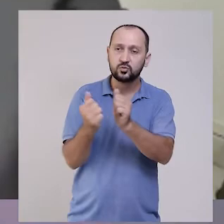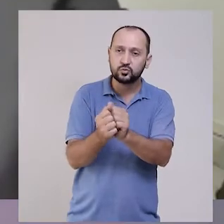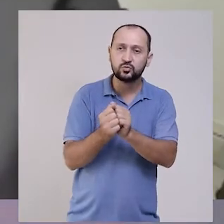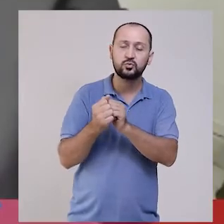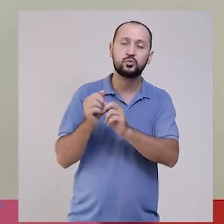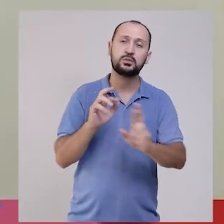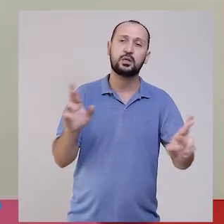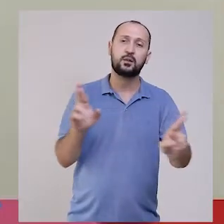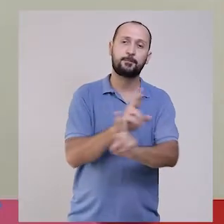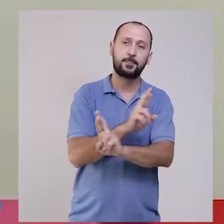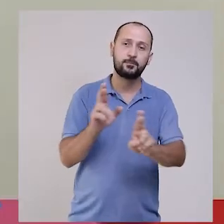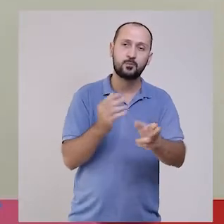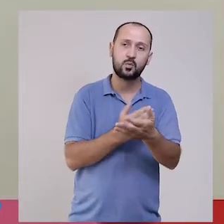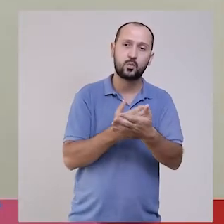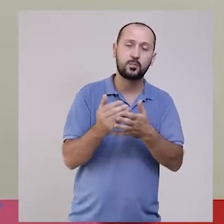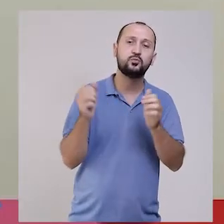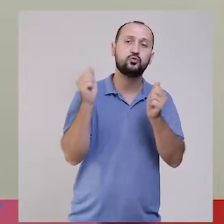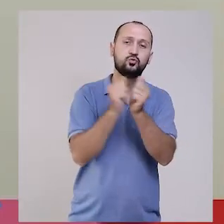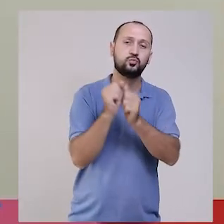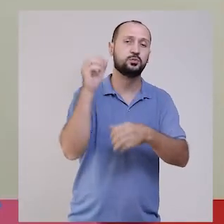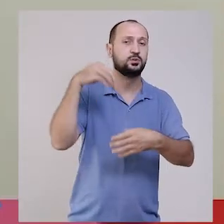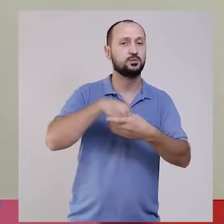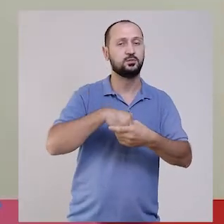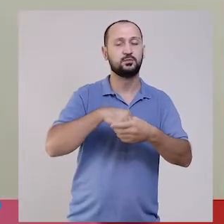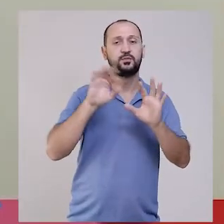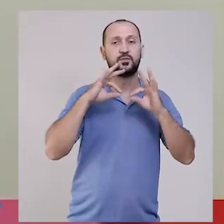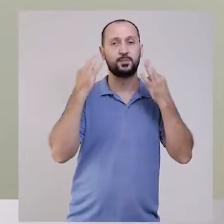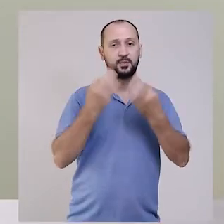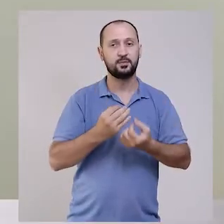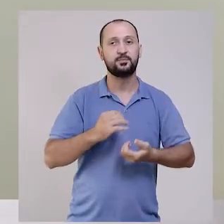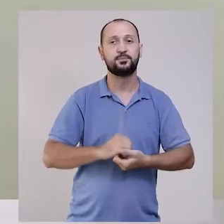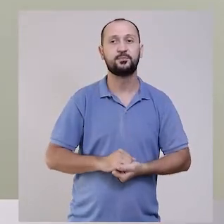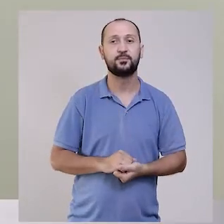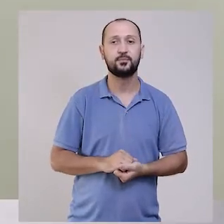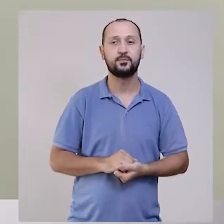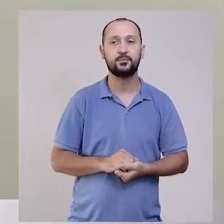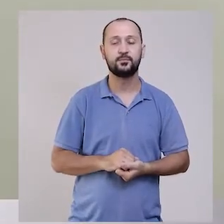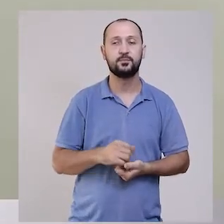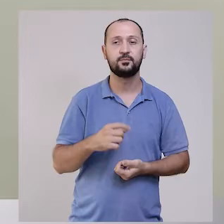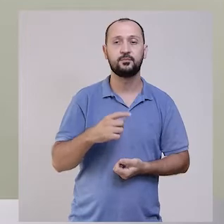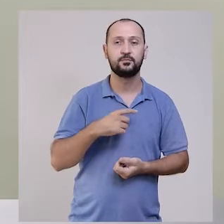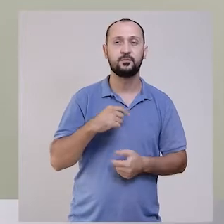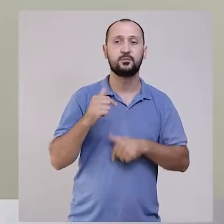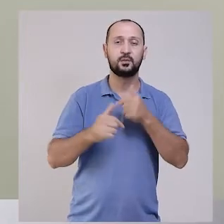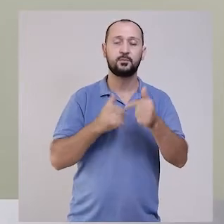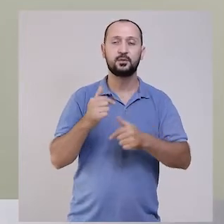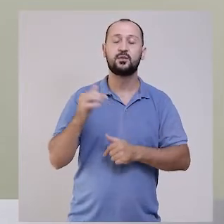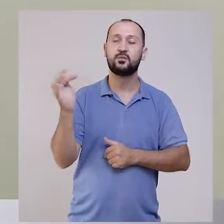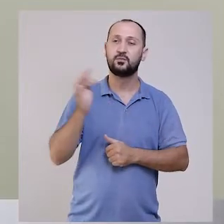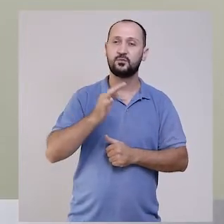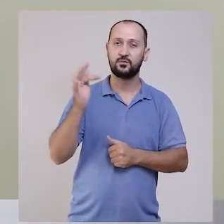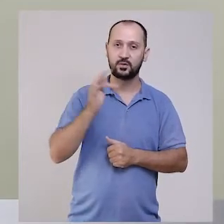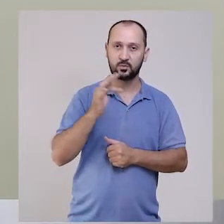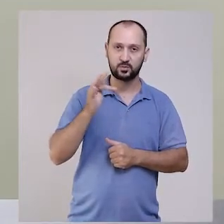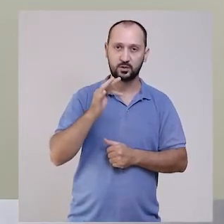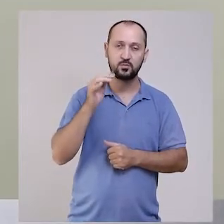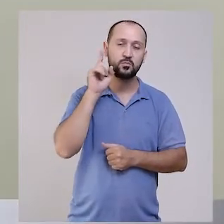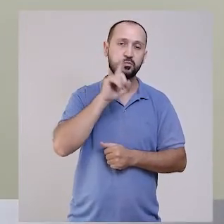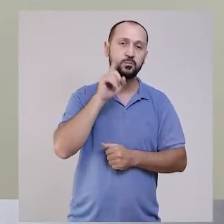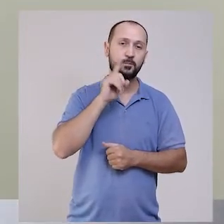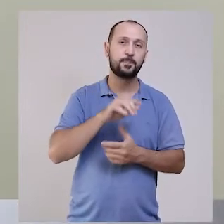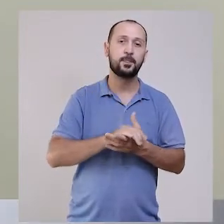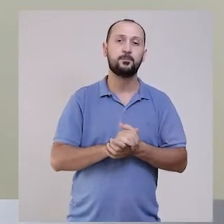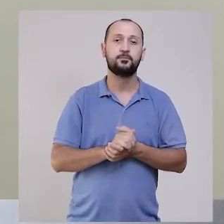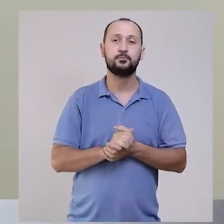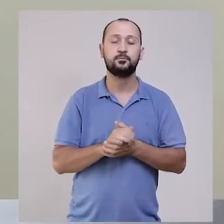começam na família, não tem como. Tem um trabalho da Universidade de Harvard muito importante. Esse trabalho mostra que pessoas